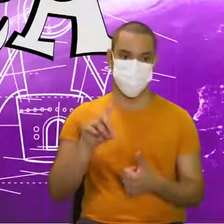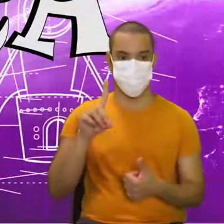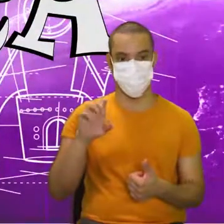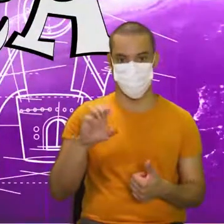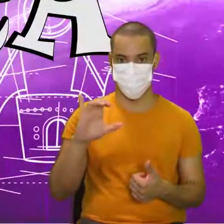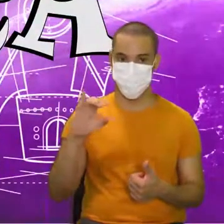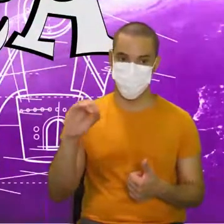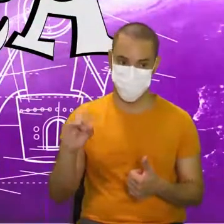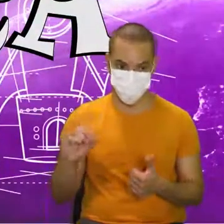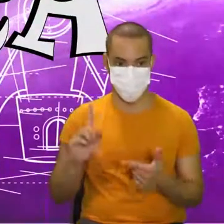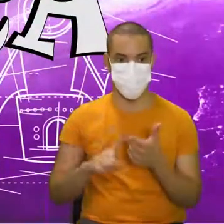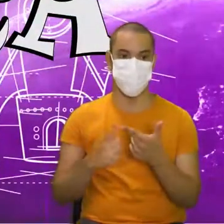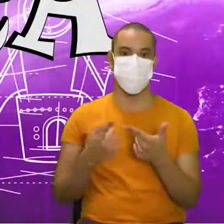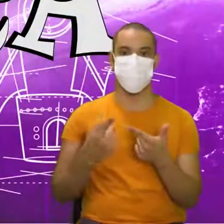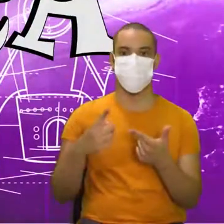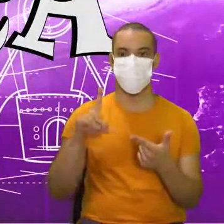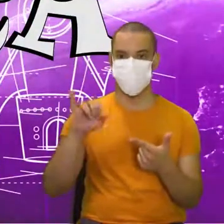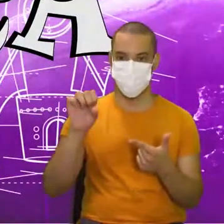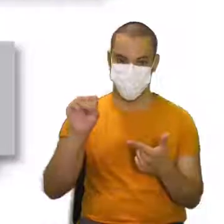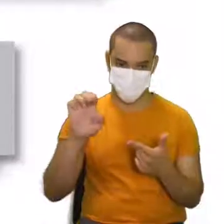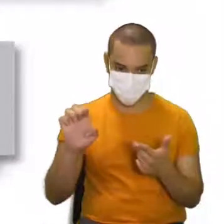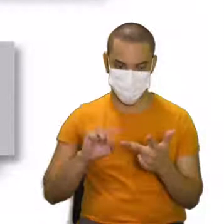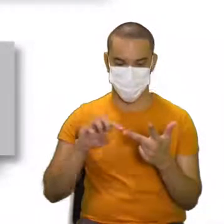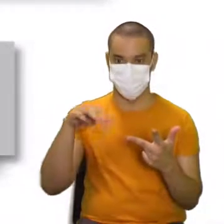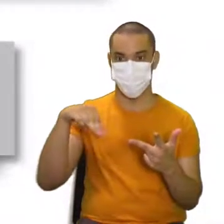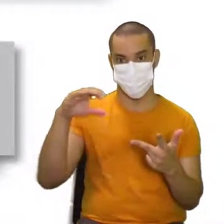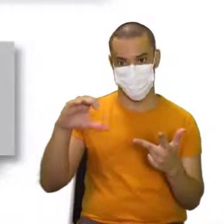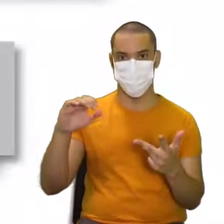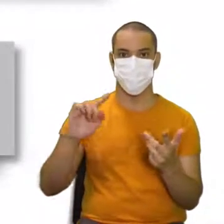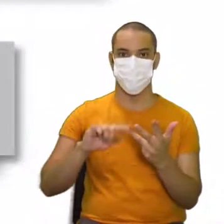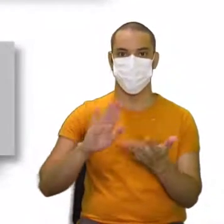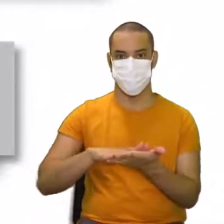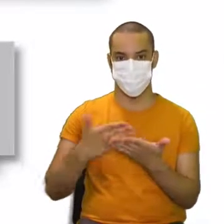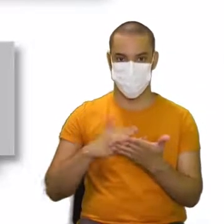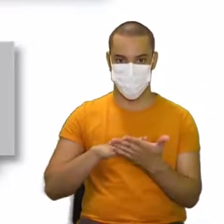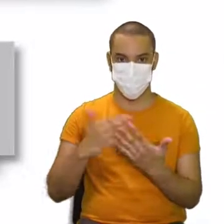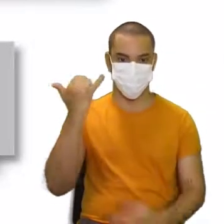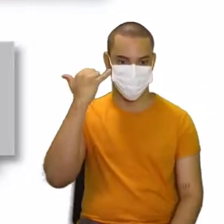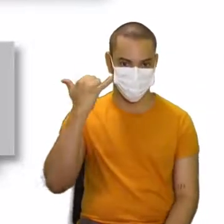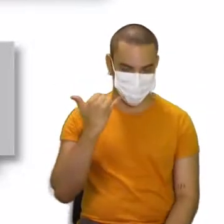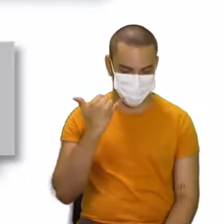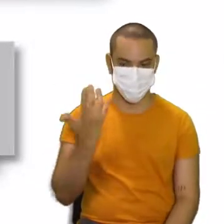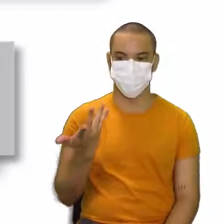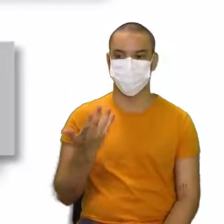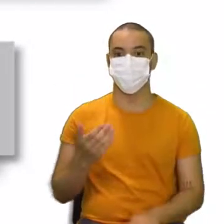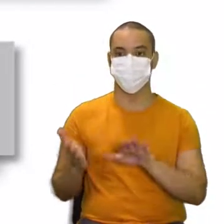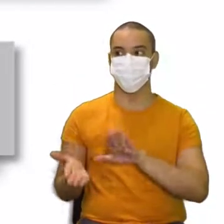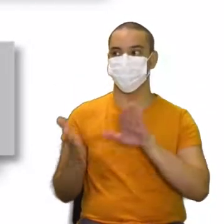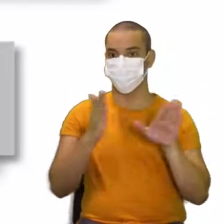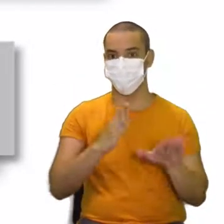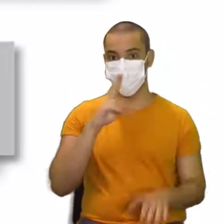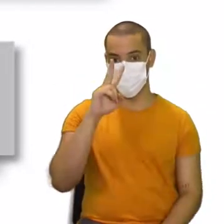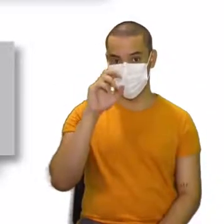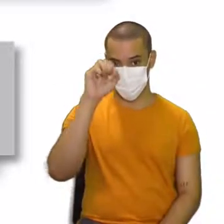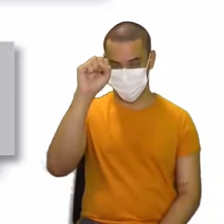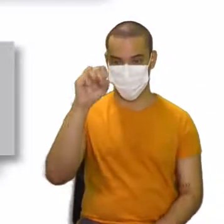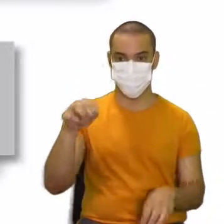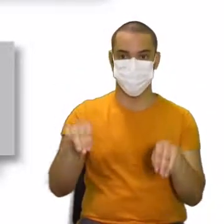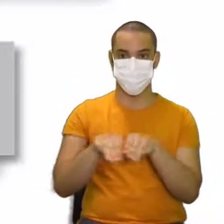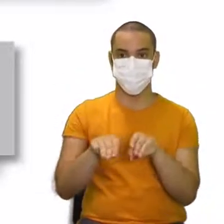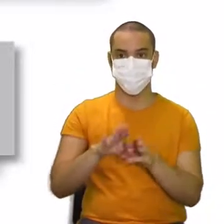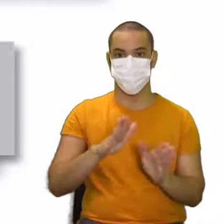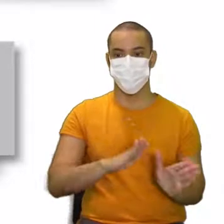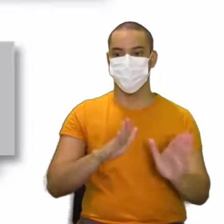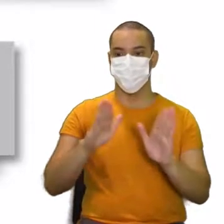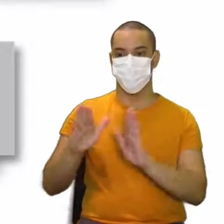Daisy MEC e o nosso intérprete Victor bom força magnética parte um porque vai tem uma segunda